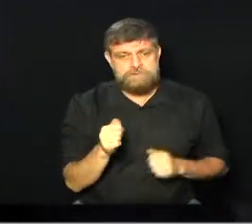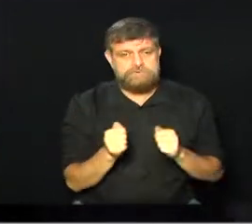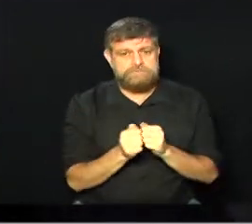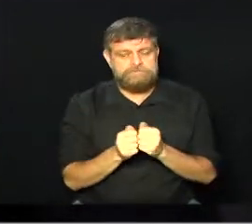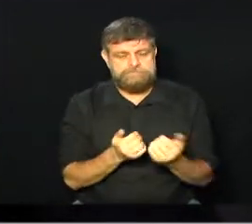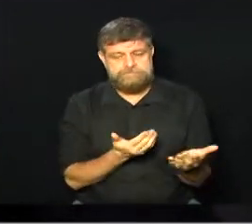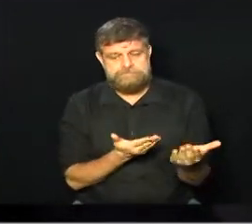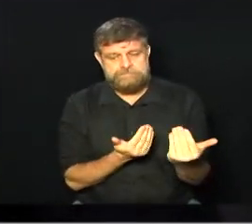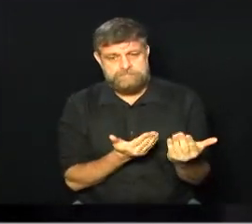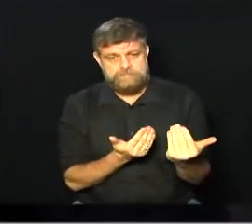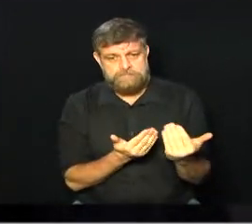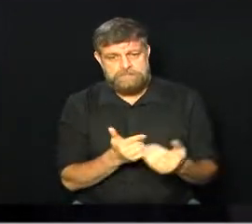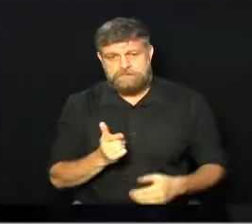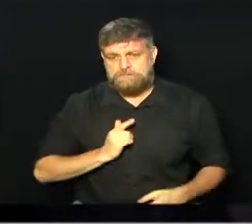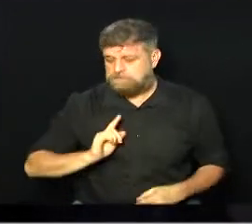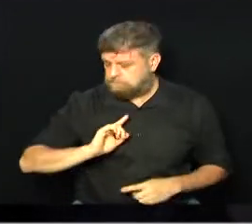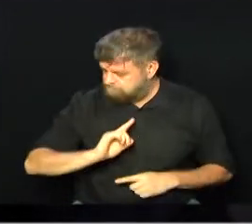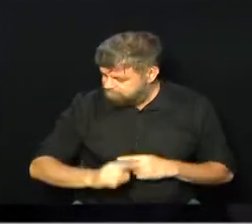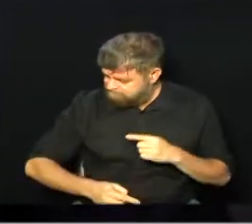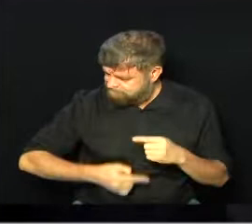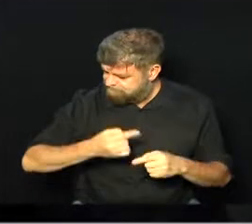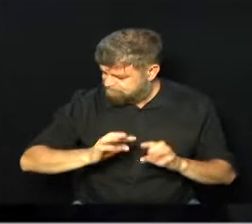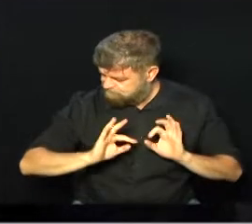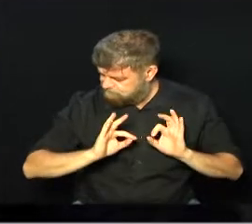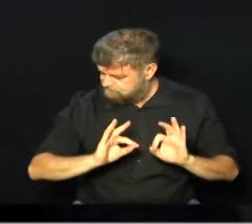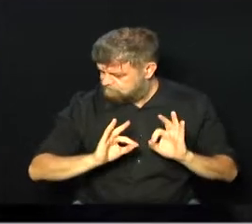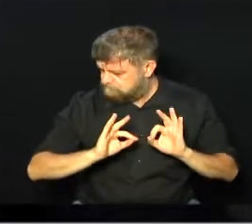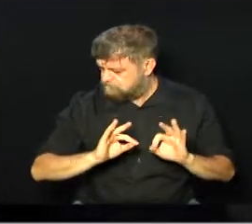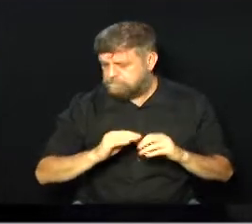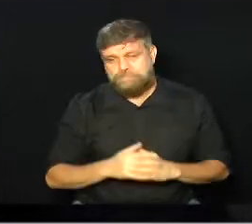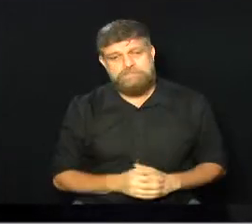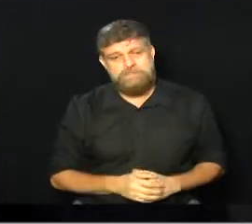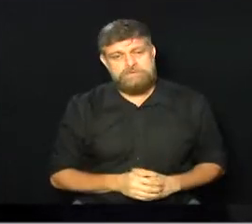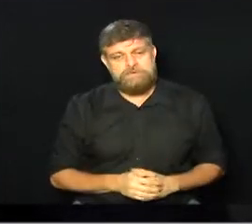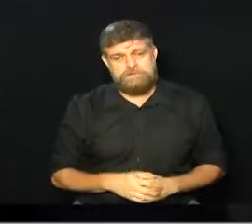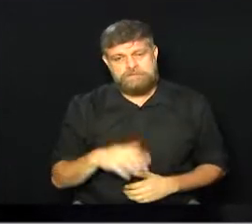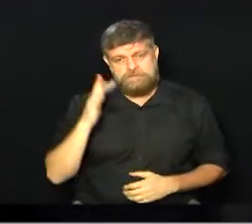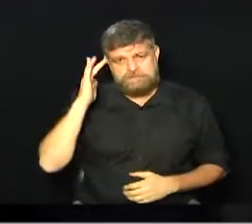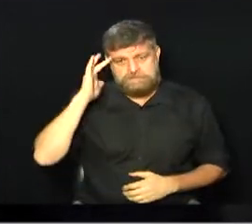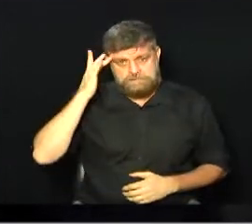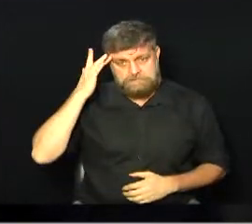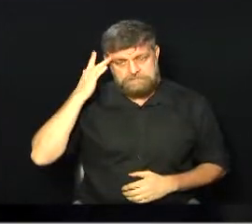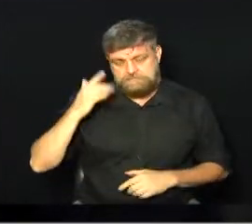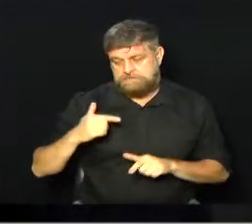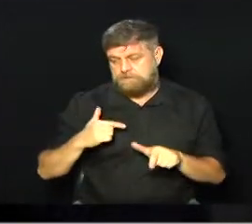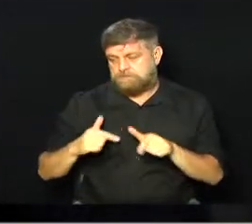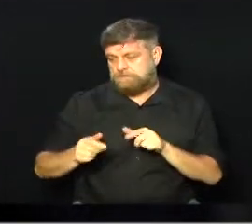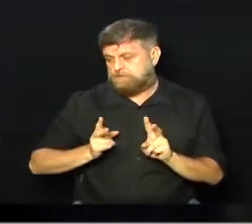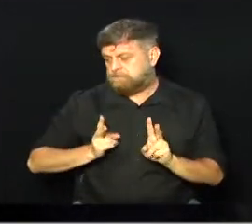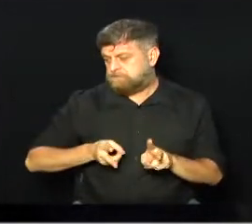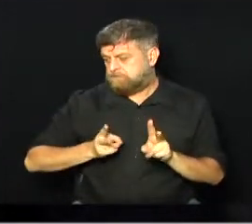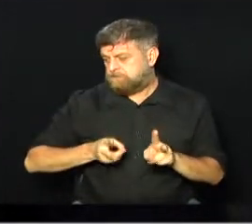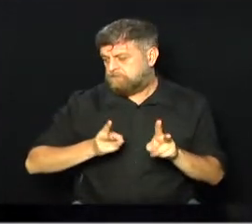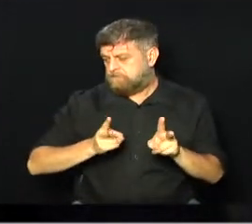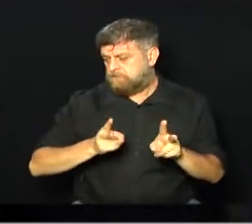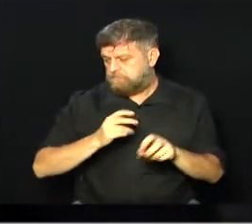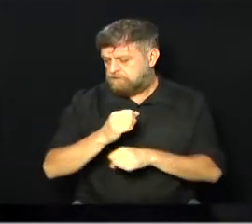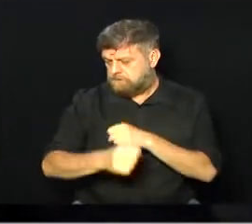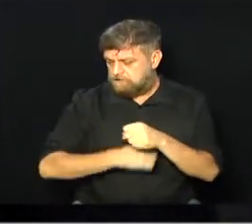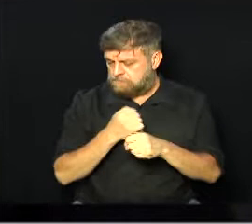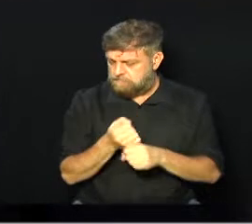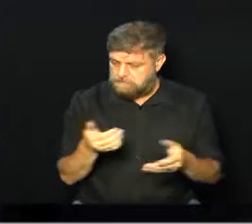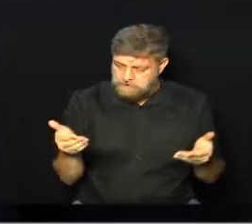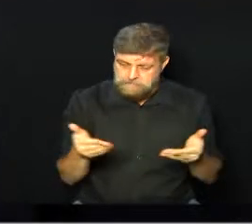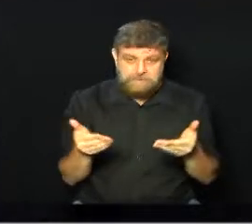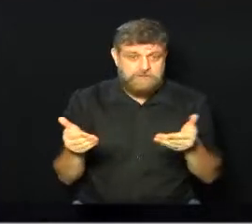tido bons resultados. Então, acho que é dar sequência no trabalho no ano de 2022 para cada